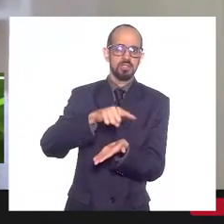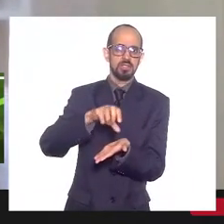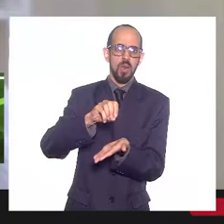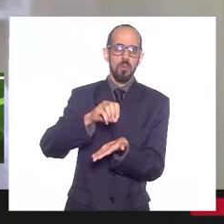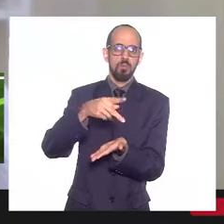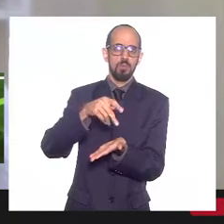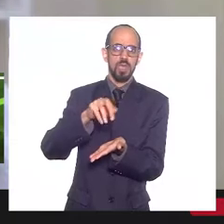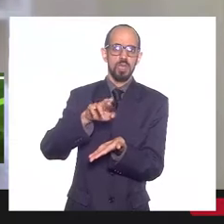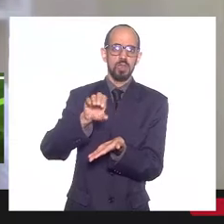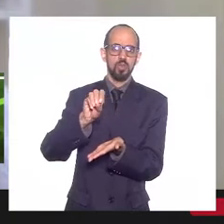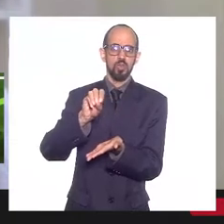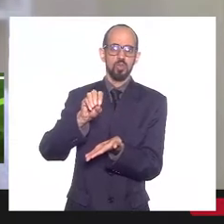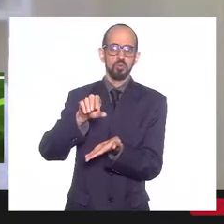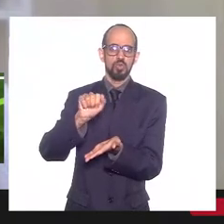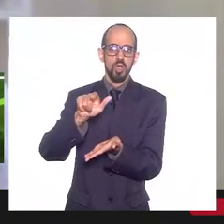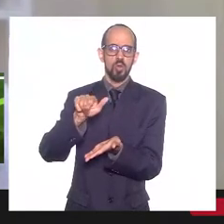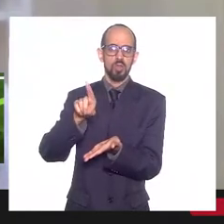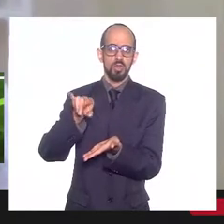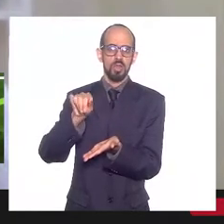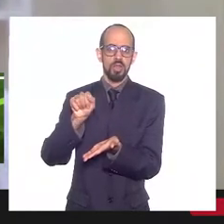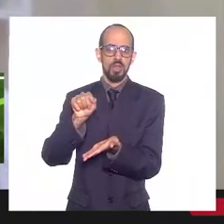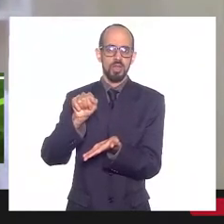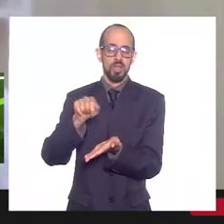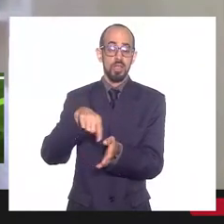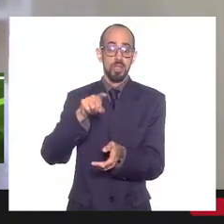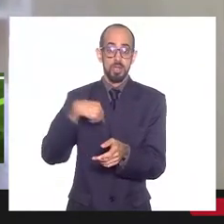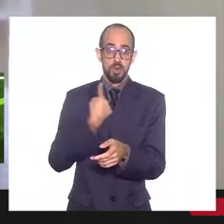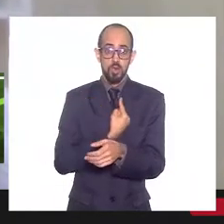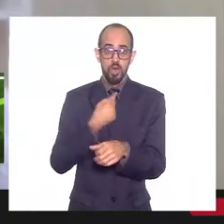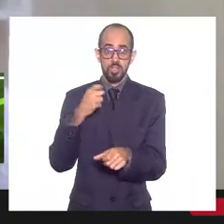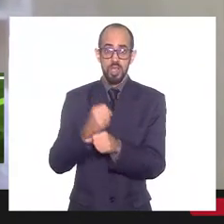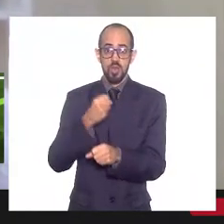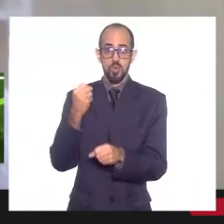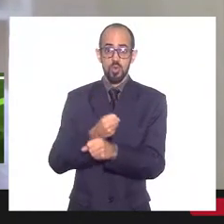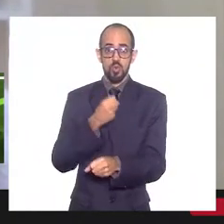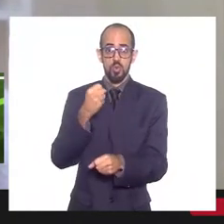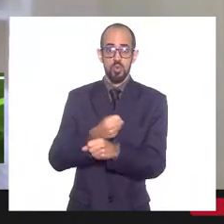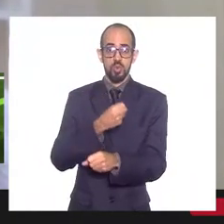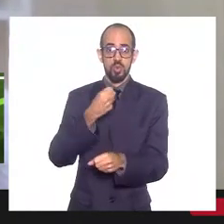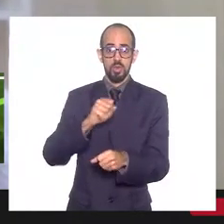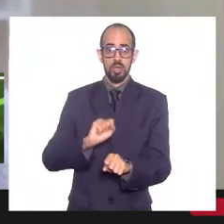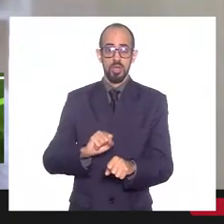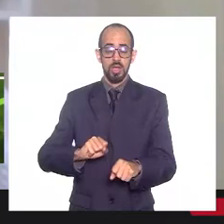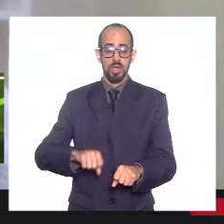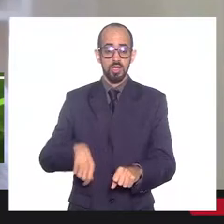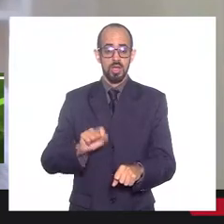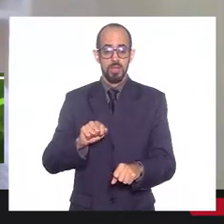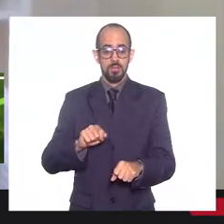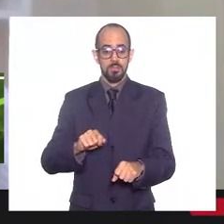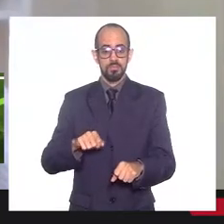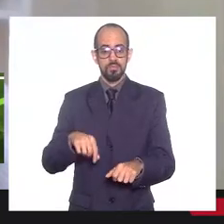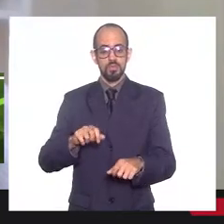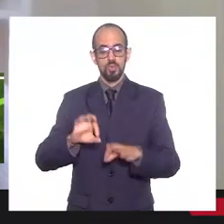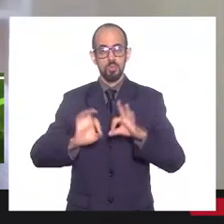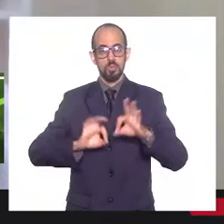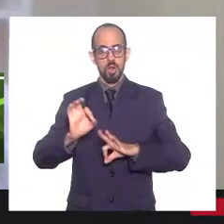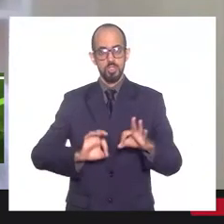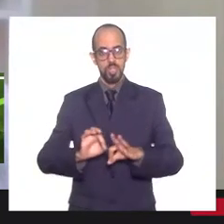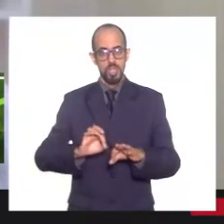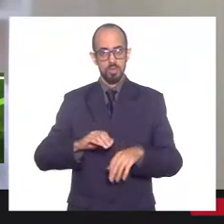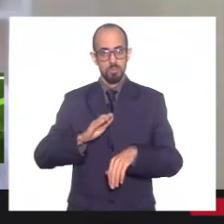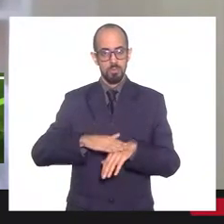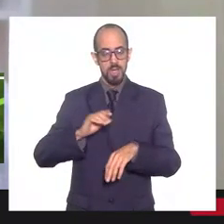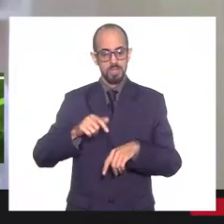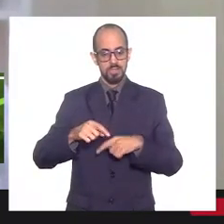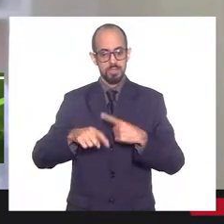da Aldeia e que nossa luta ajudou a participar do projeto e hoje desenvolve um grande lindo projeto pela